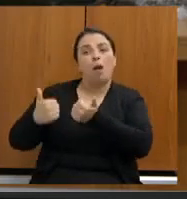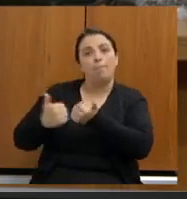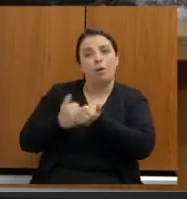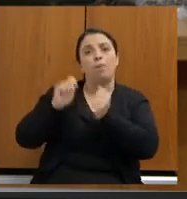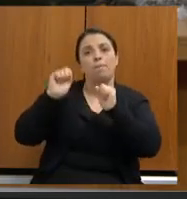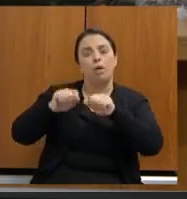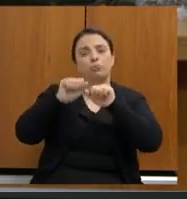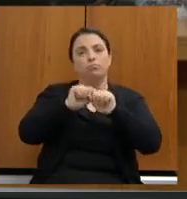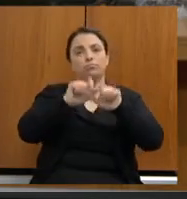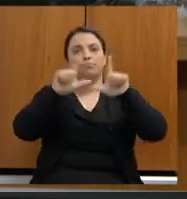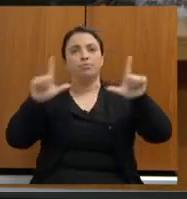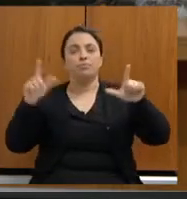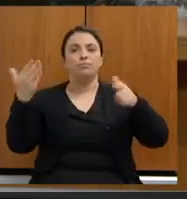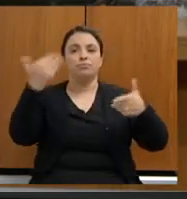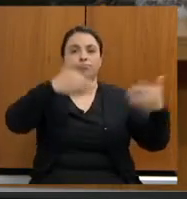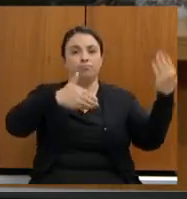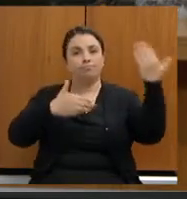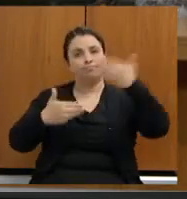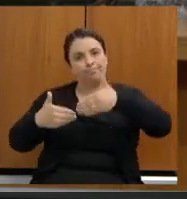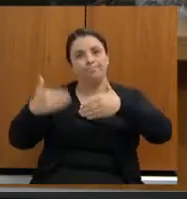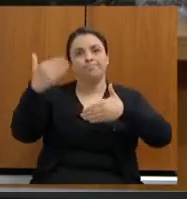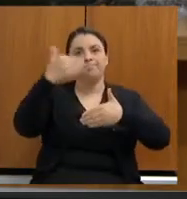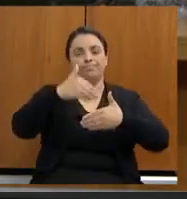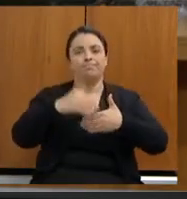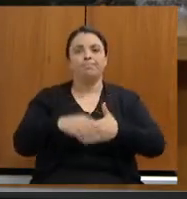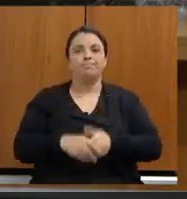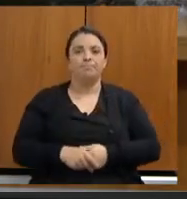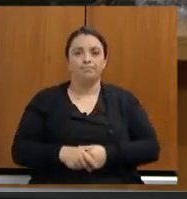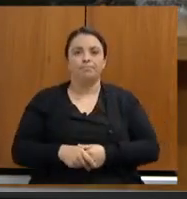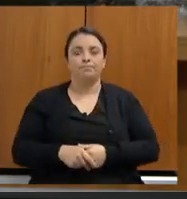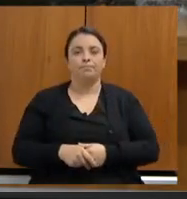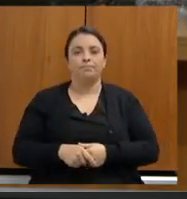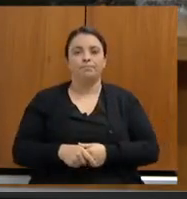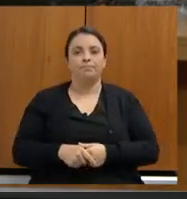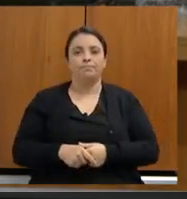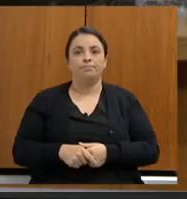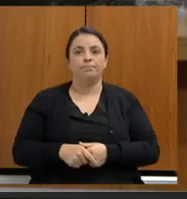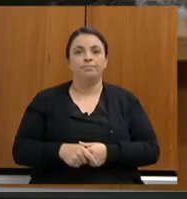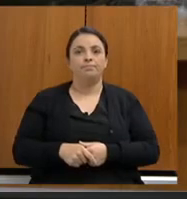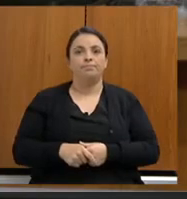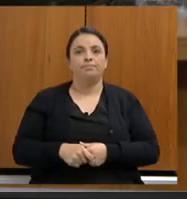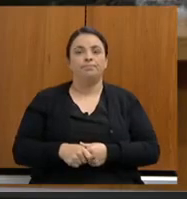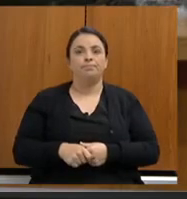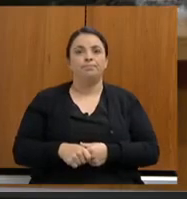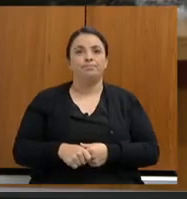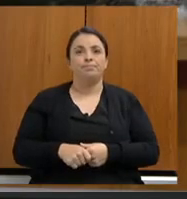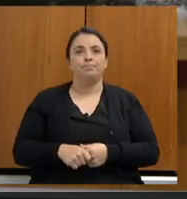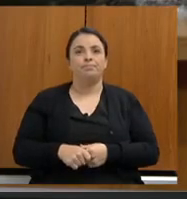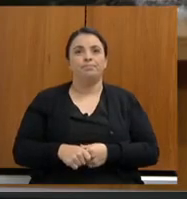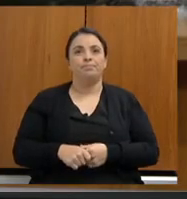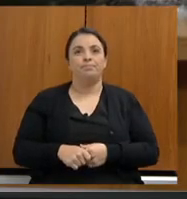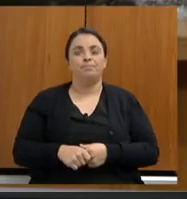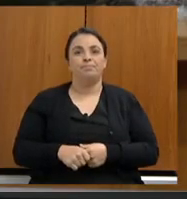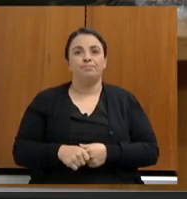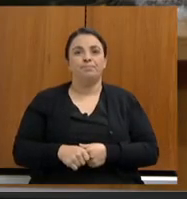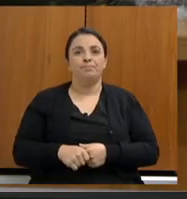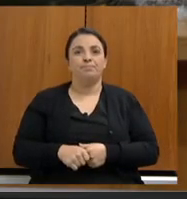disponibilizar pode passar E aí